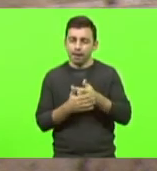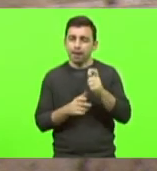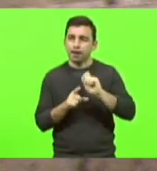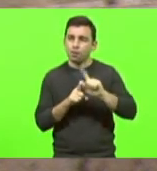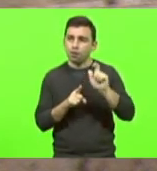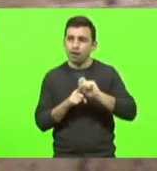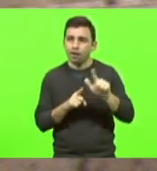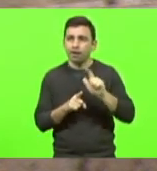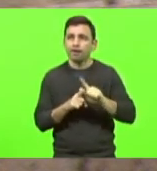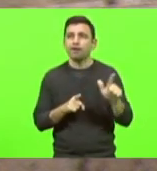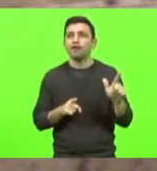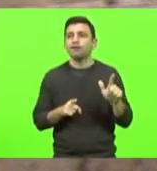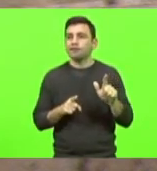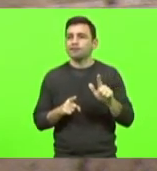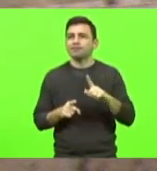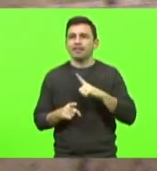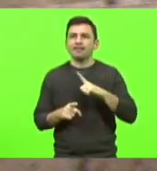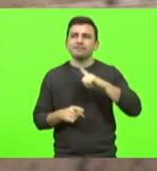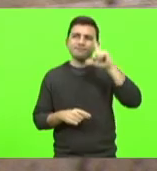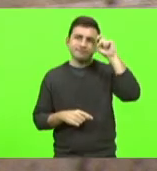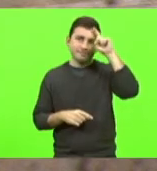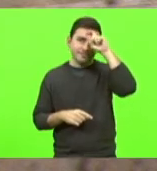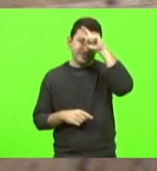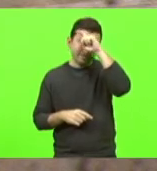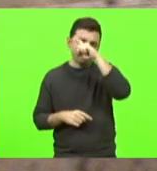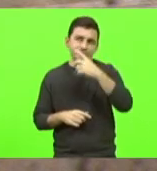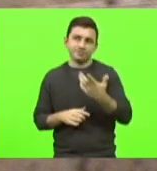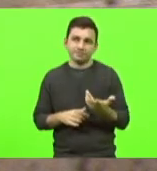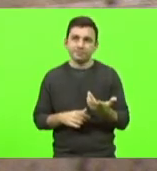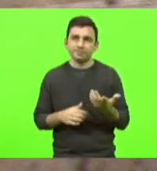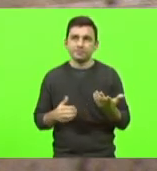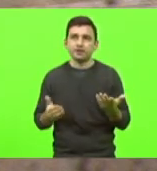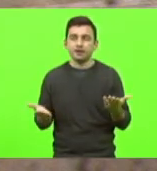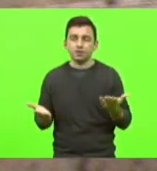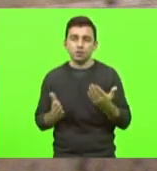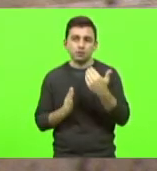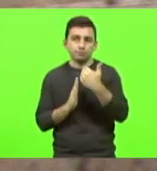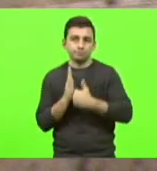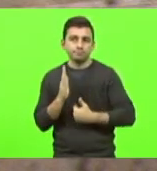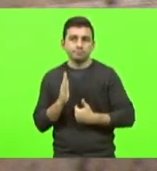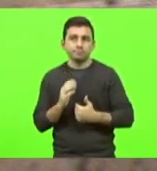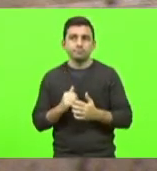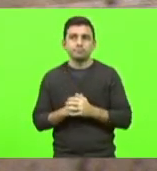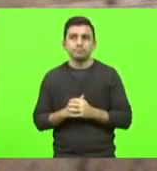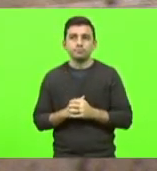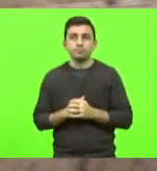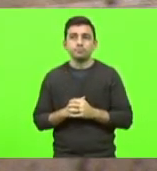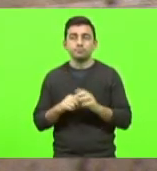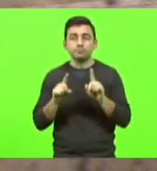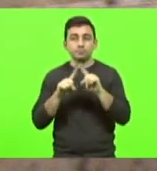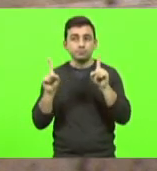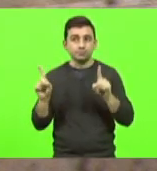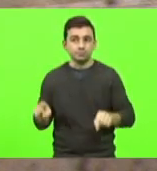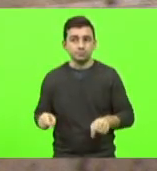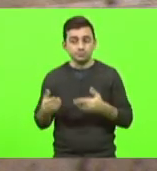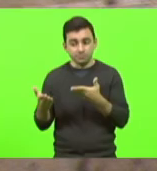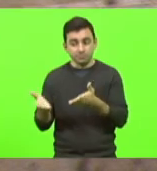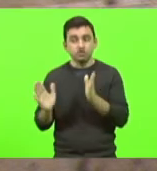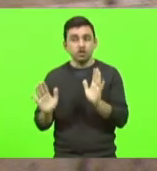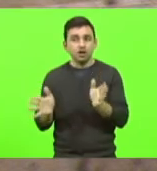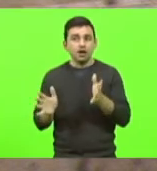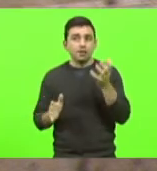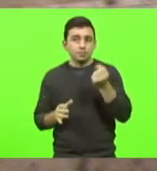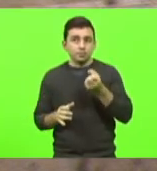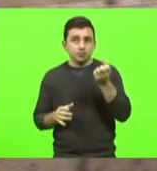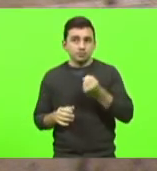enfim e vai ter toda essa dificuldade fazendo esse esse desconto e um servidor que tá lá já aposentado